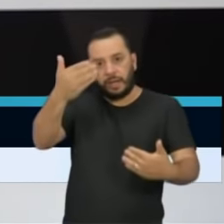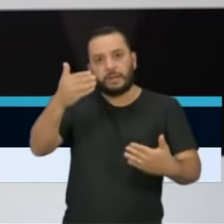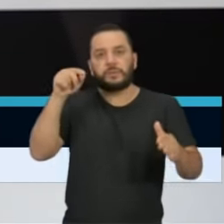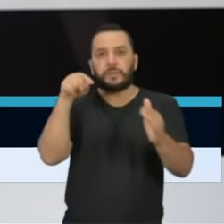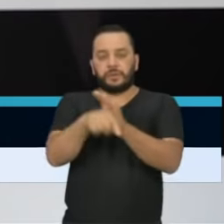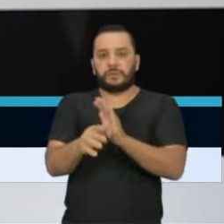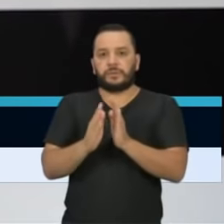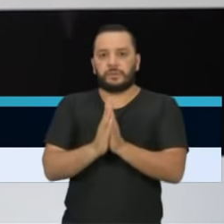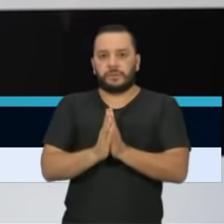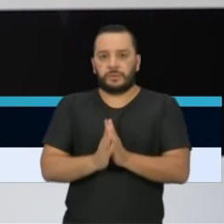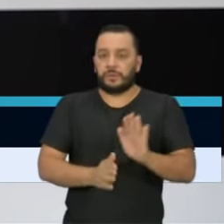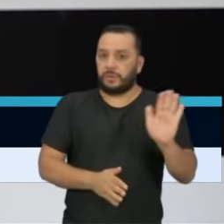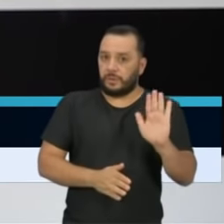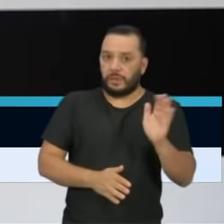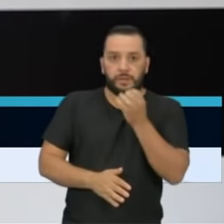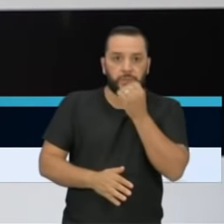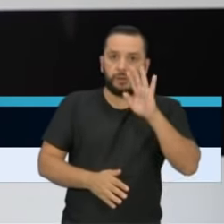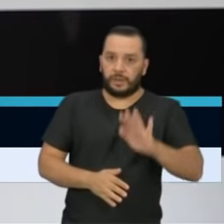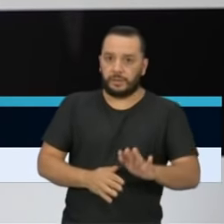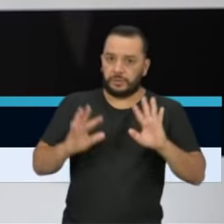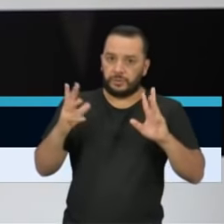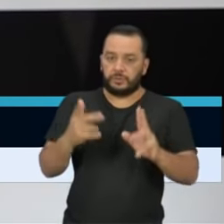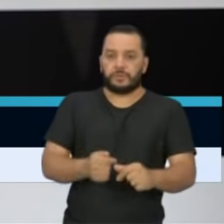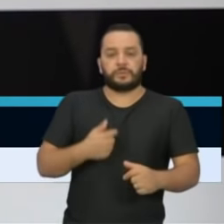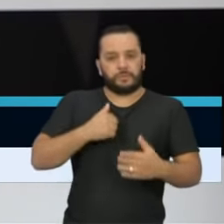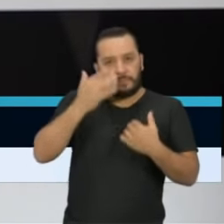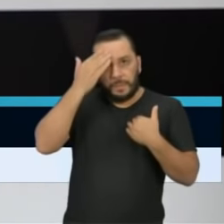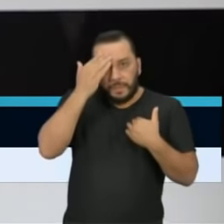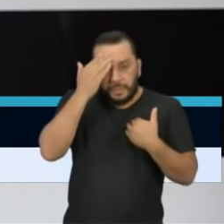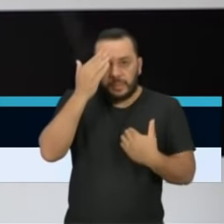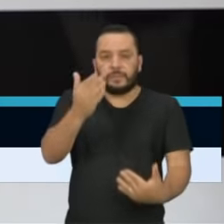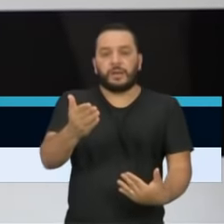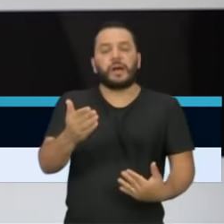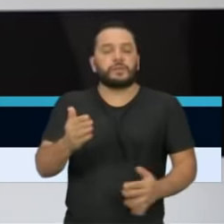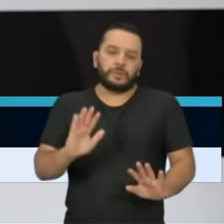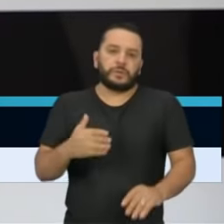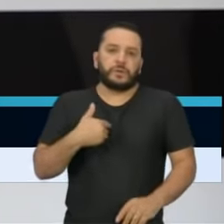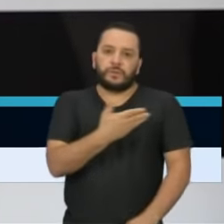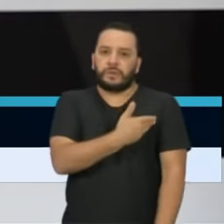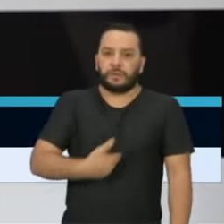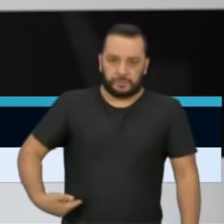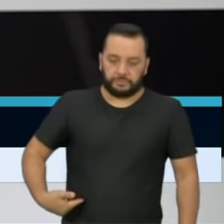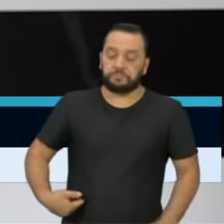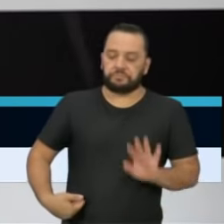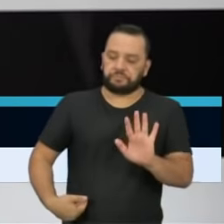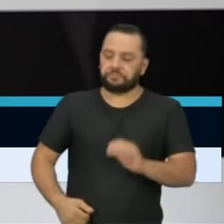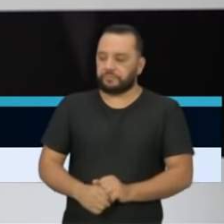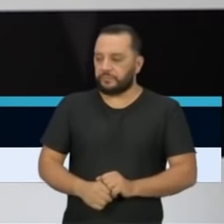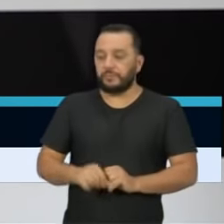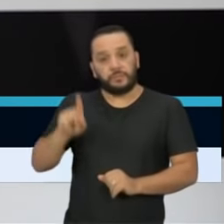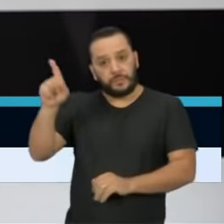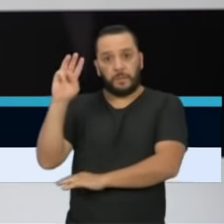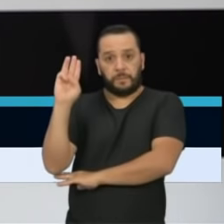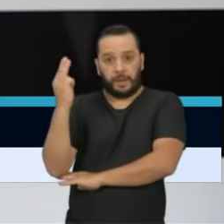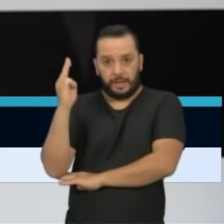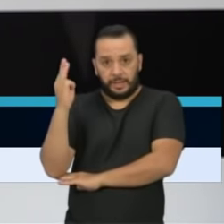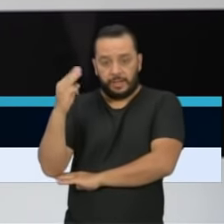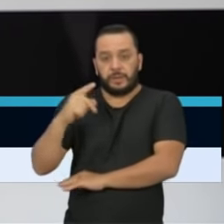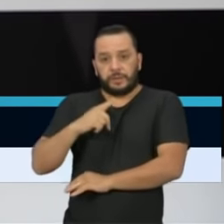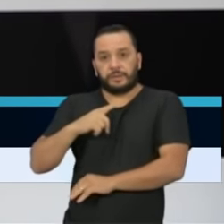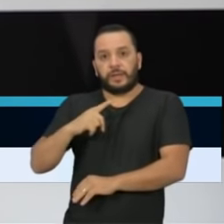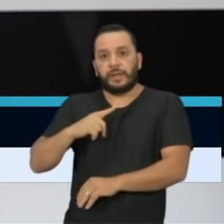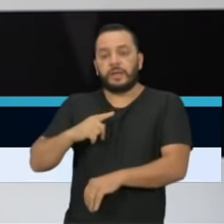favor. Olá, boa tarde a todos. Obrigada, da mesma forma. Governador, o governo do Maranhão vai fazer um escalonamento nos